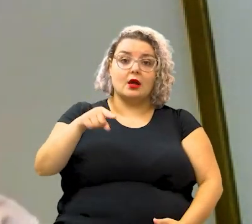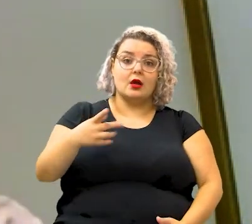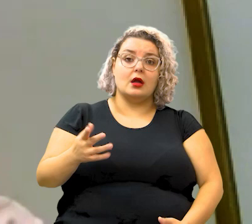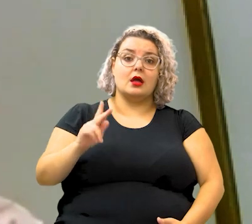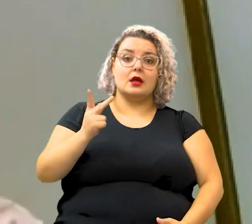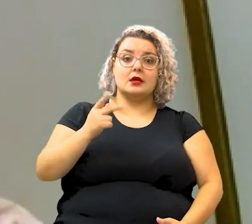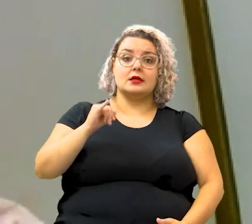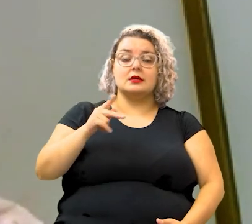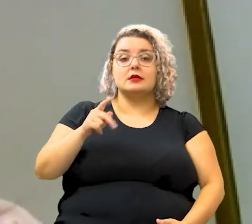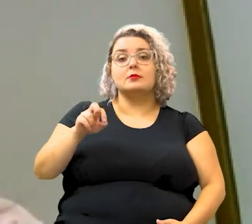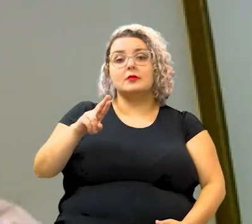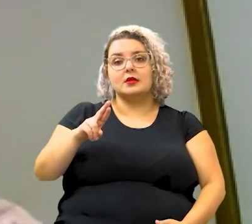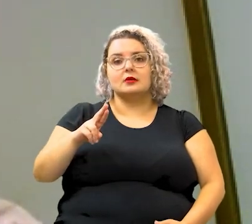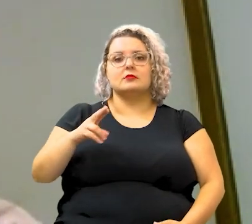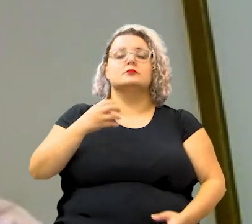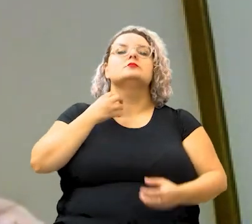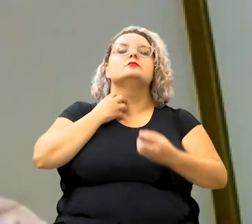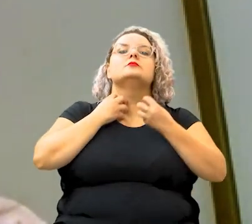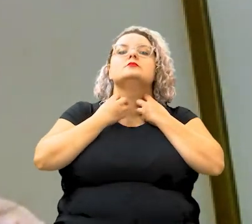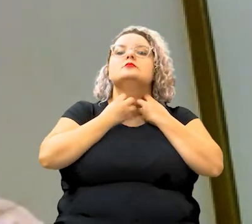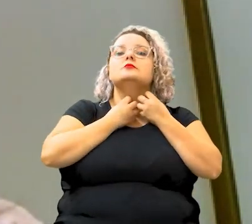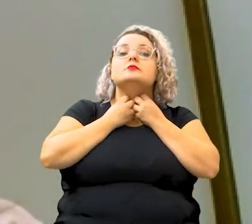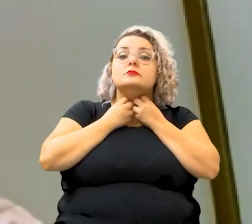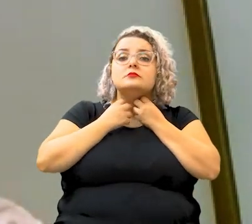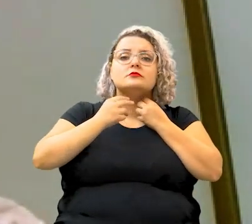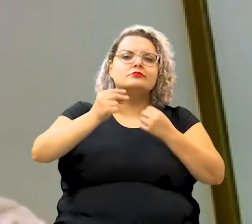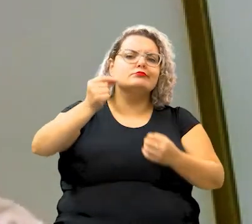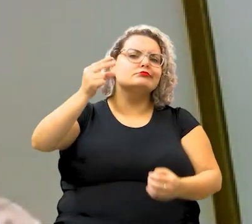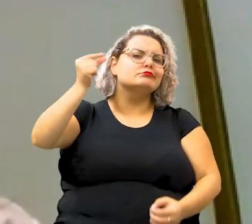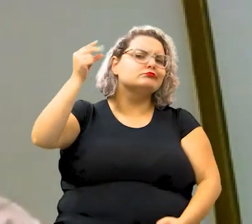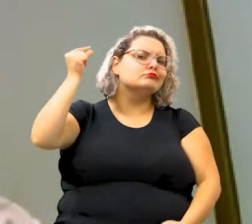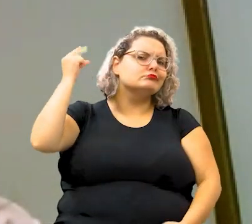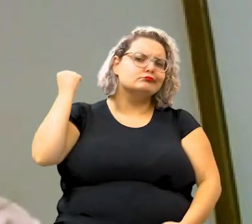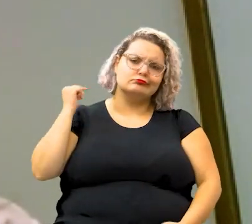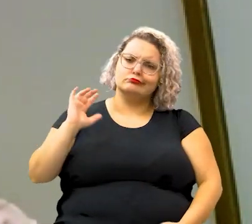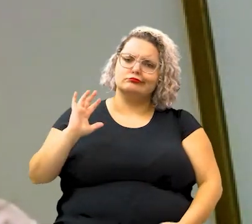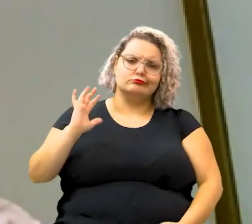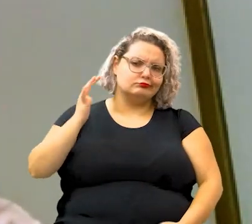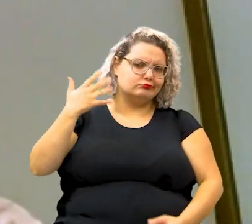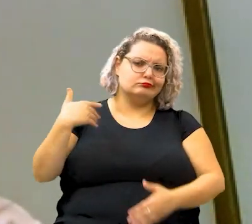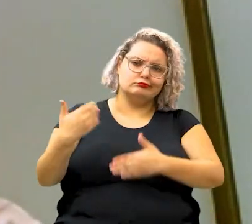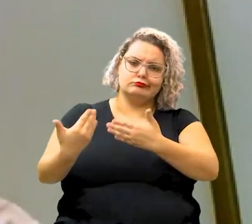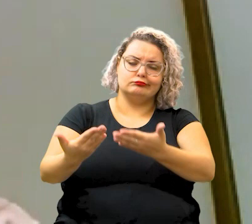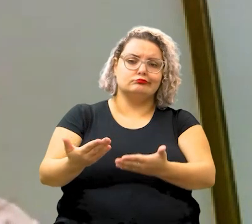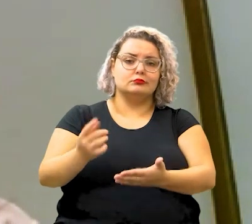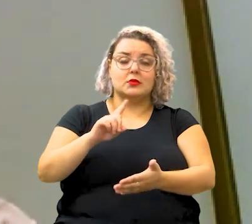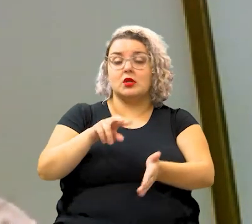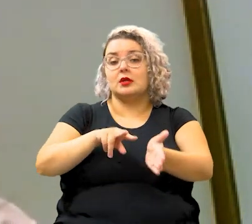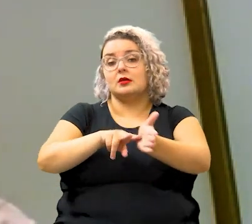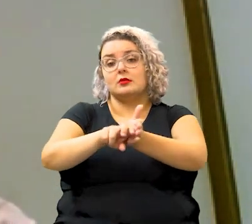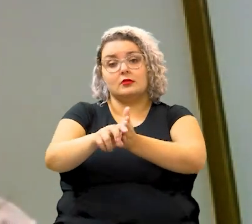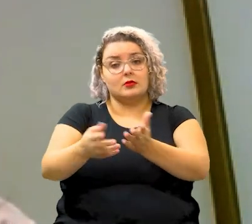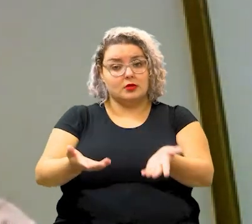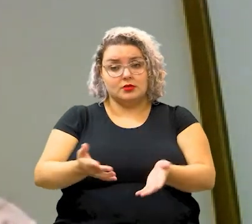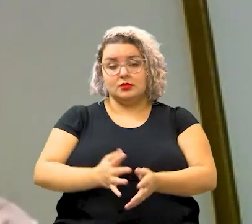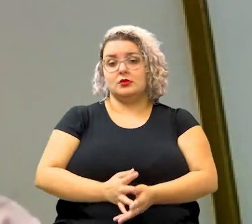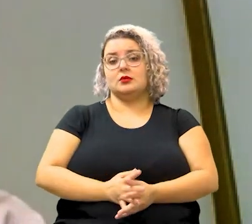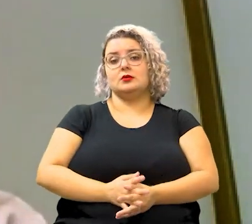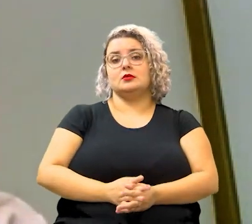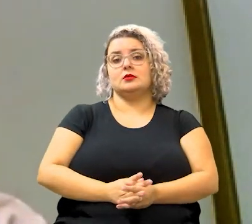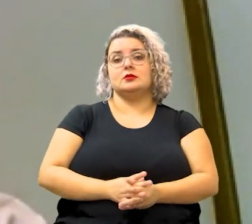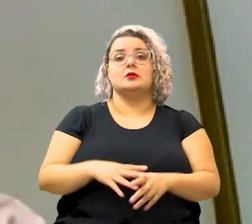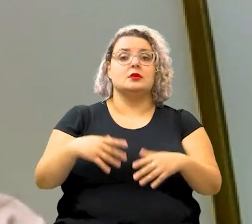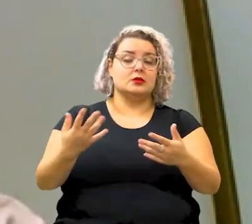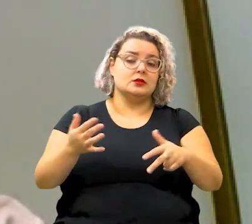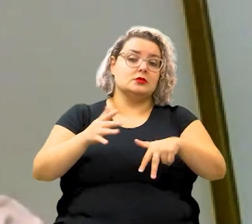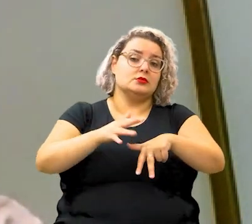isso era o hiperparatiroidismo, que há muito tempo provavelmente está acontecendo, mas que não foi diagnosticado.